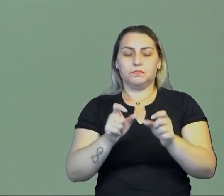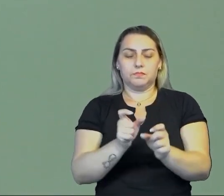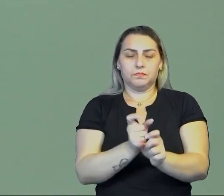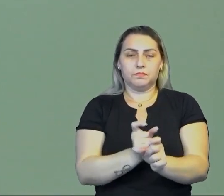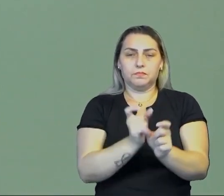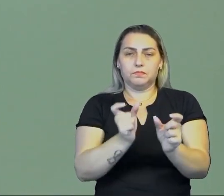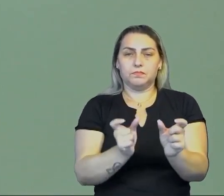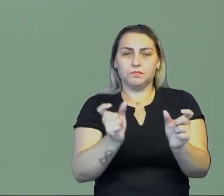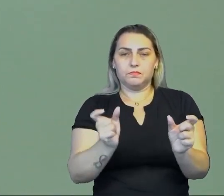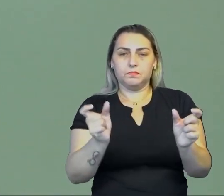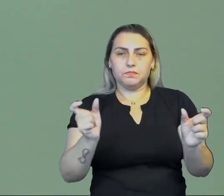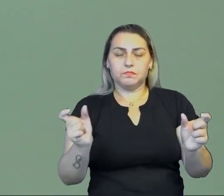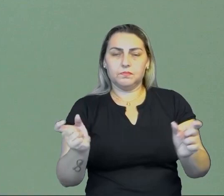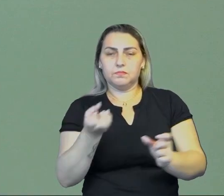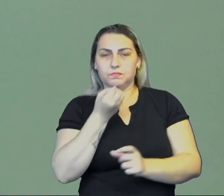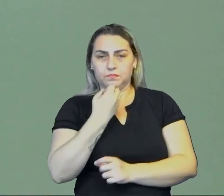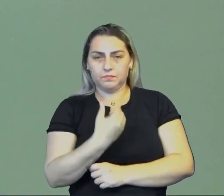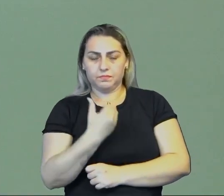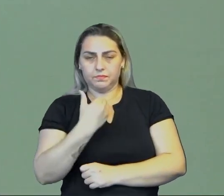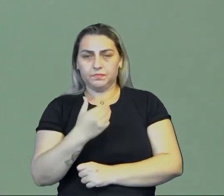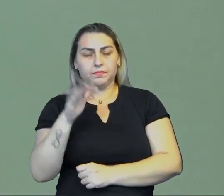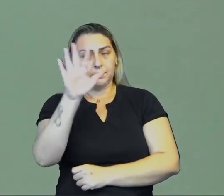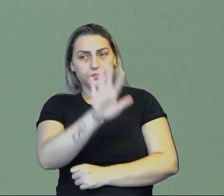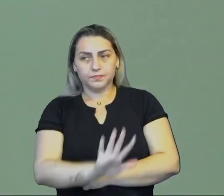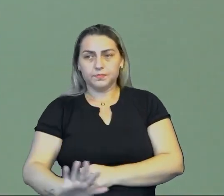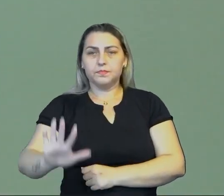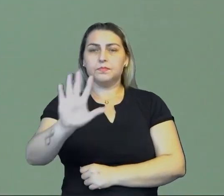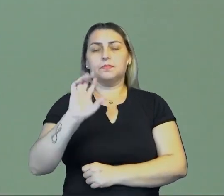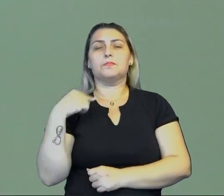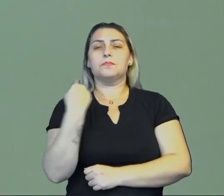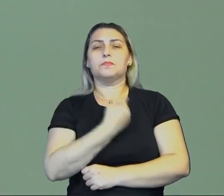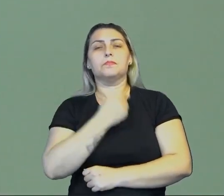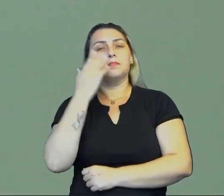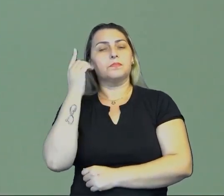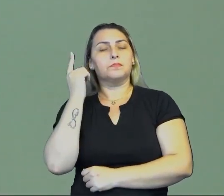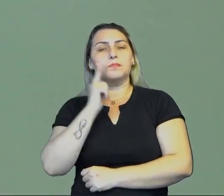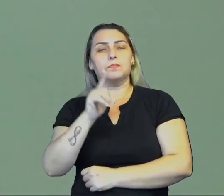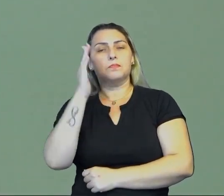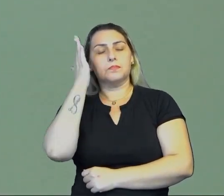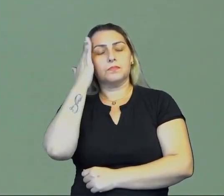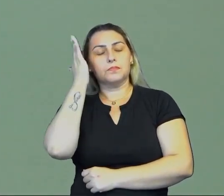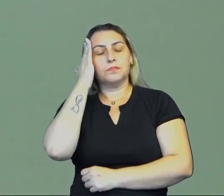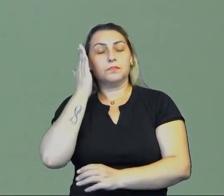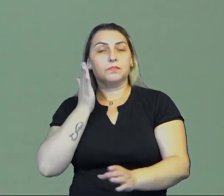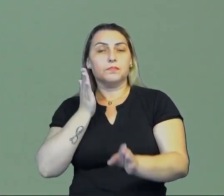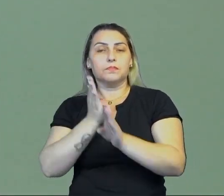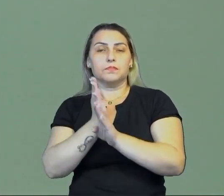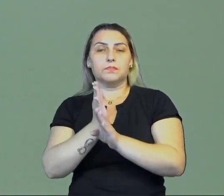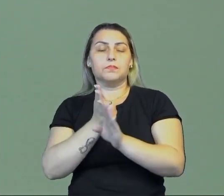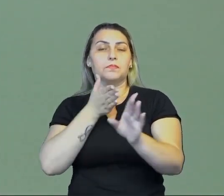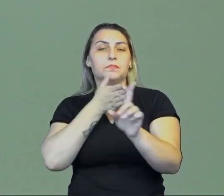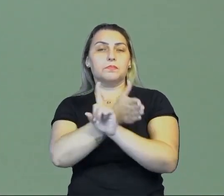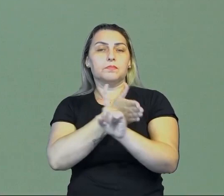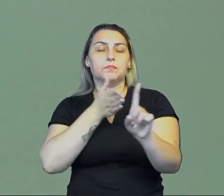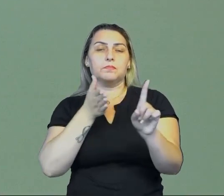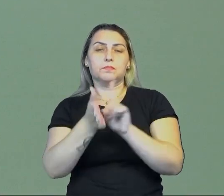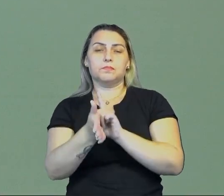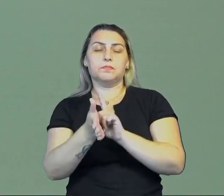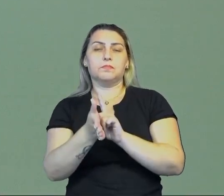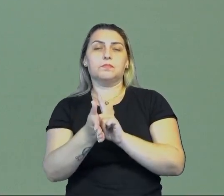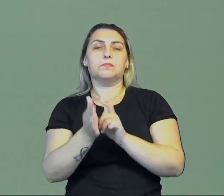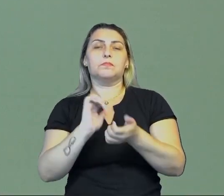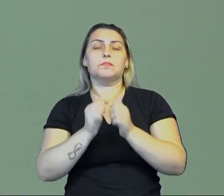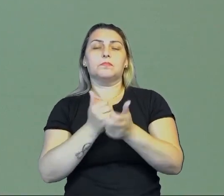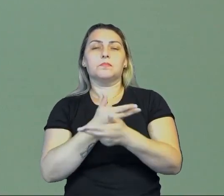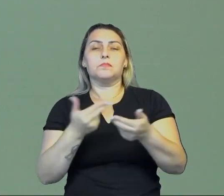subdivididas tudo bem então de forma geral a gente consegue compreender ou identificar as modalidades de